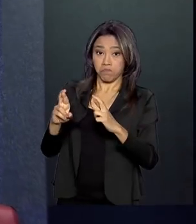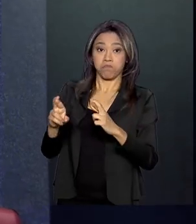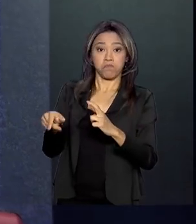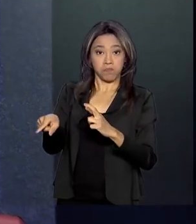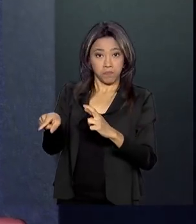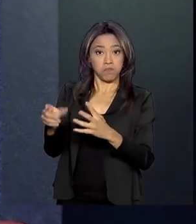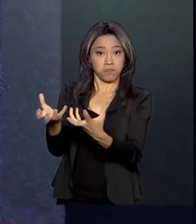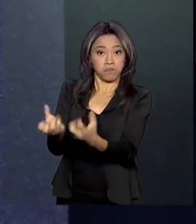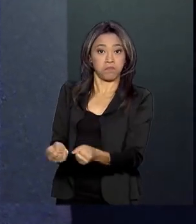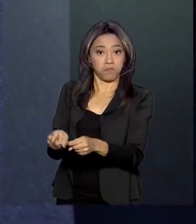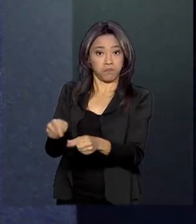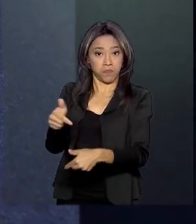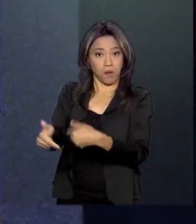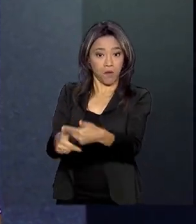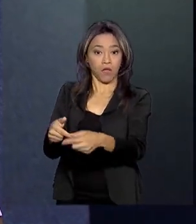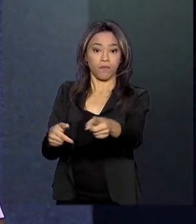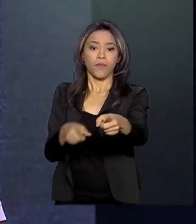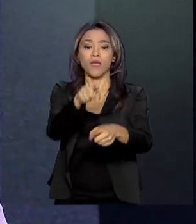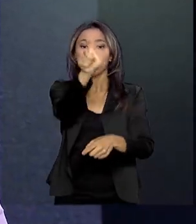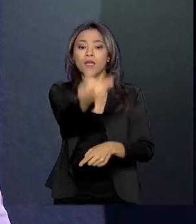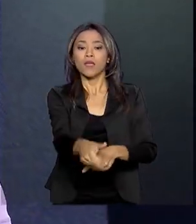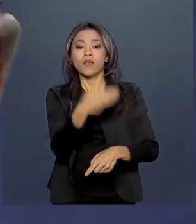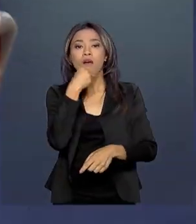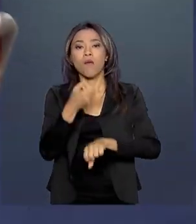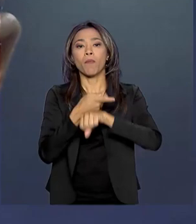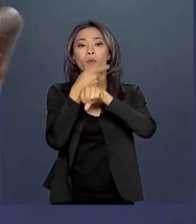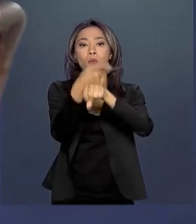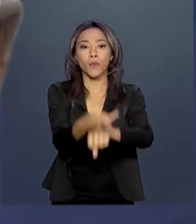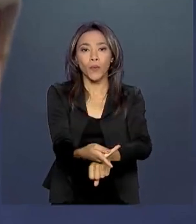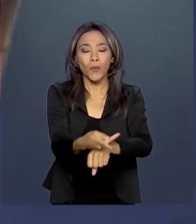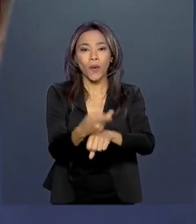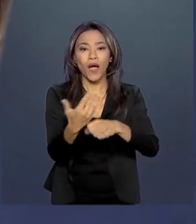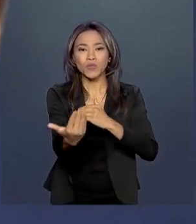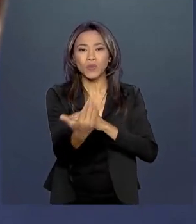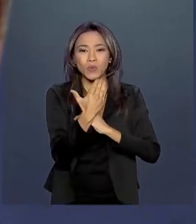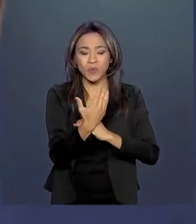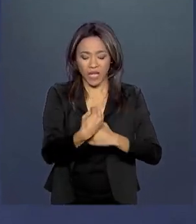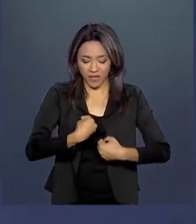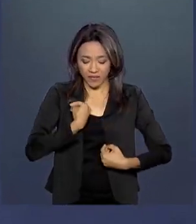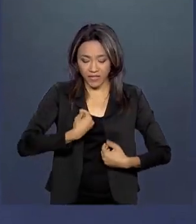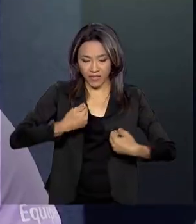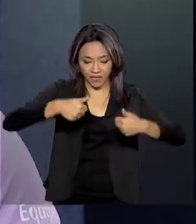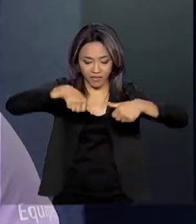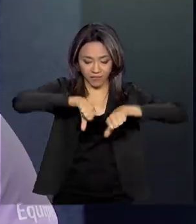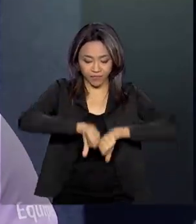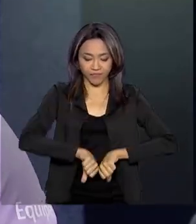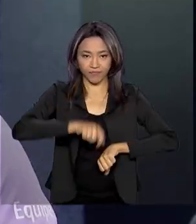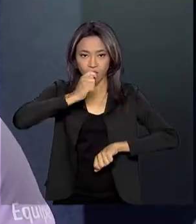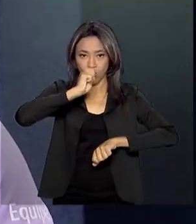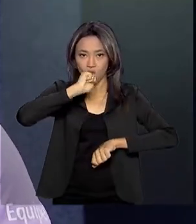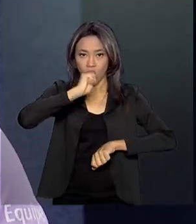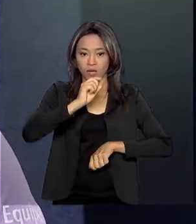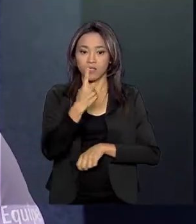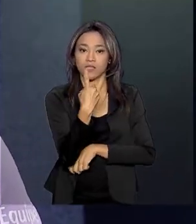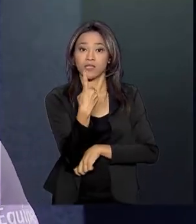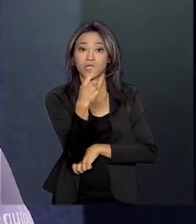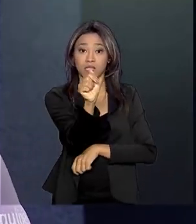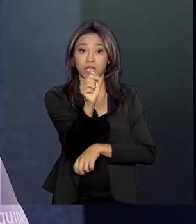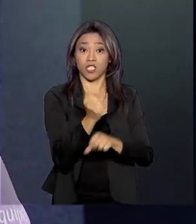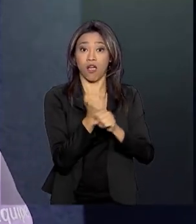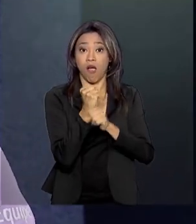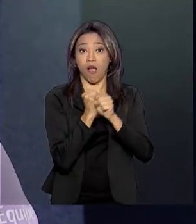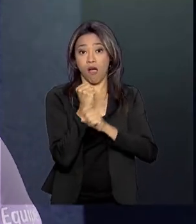Quando Cleiton resolveu procurar ajuda, ele conta que a vida estava tomada pelas drogas. Foi 17 anos de uso.